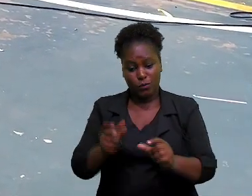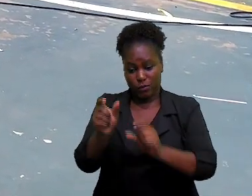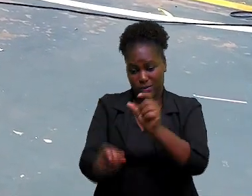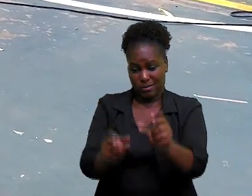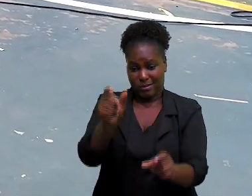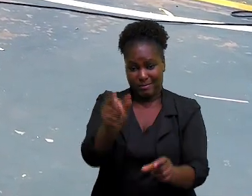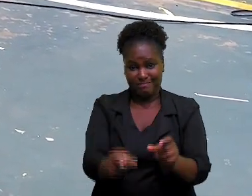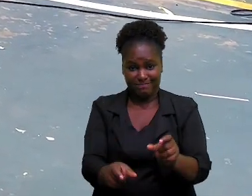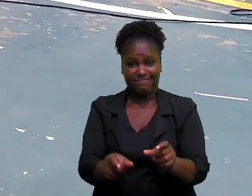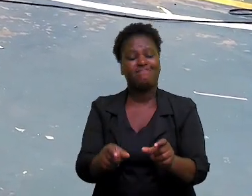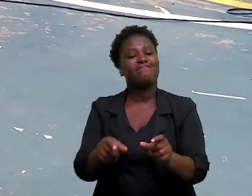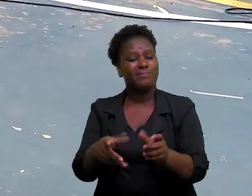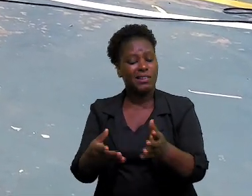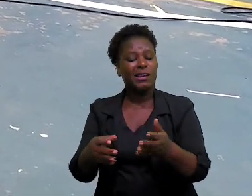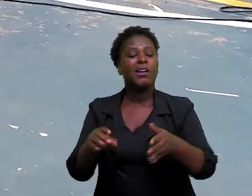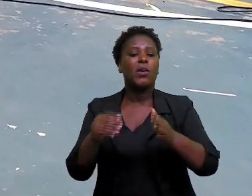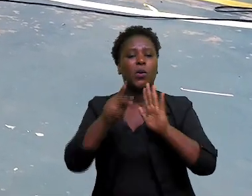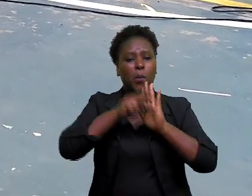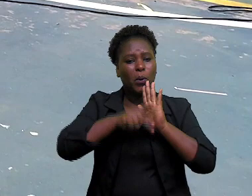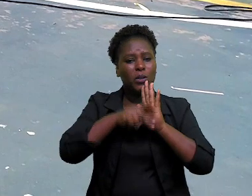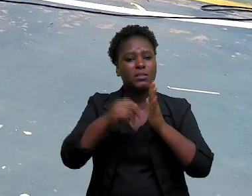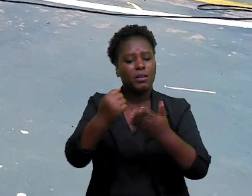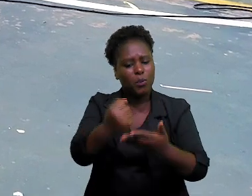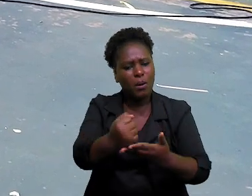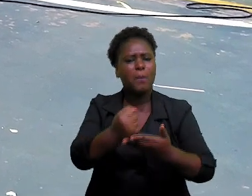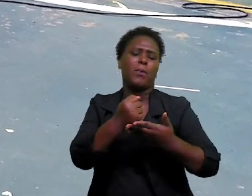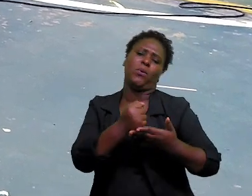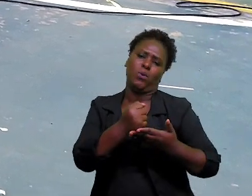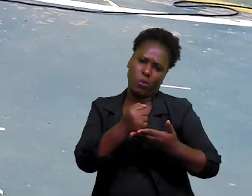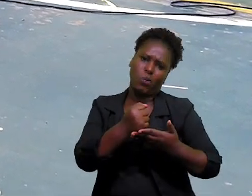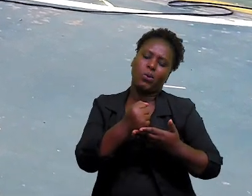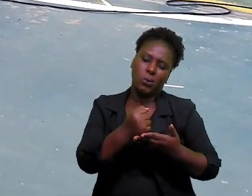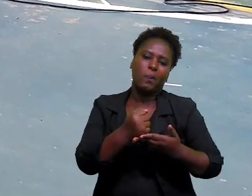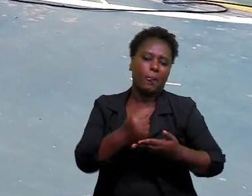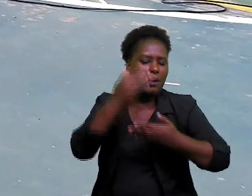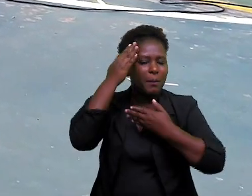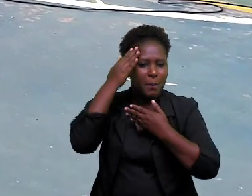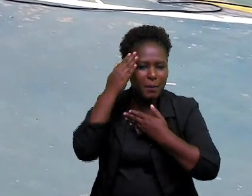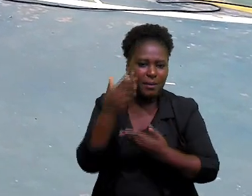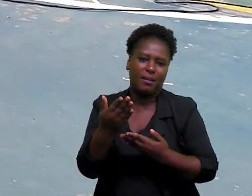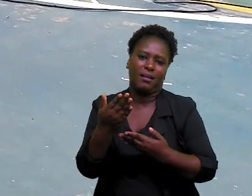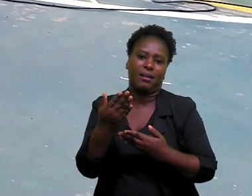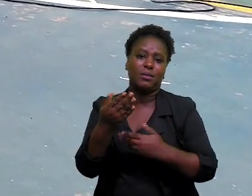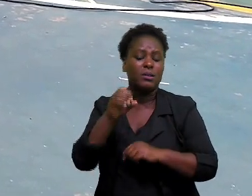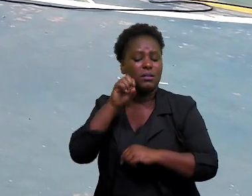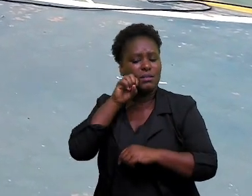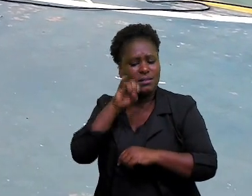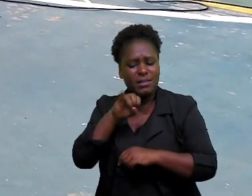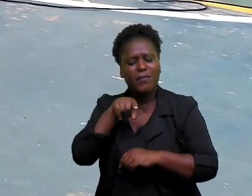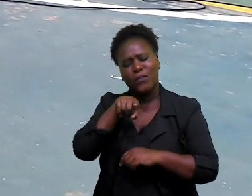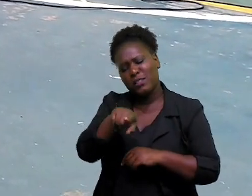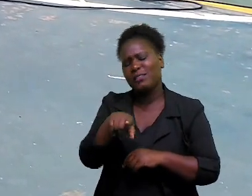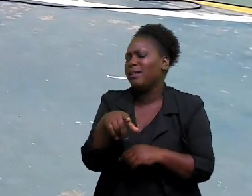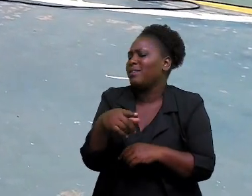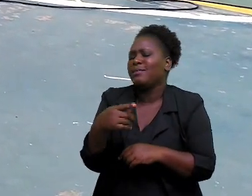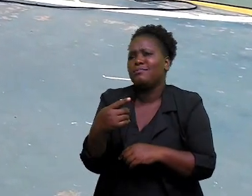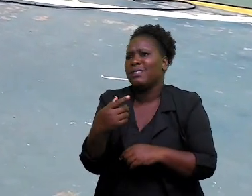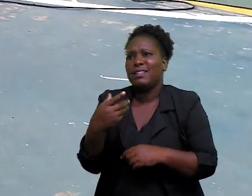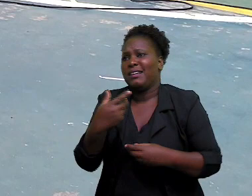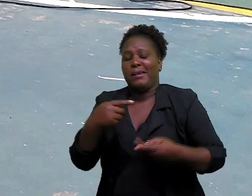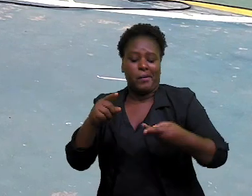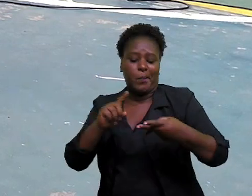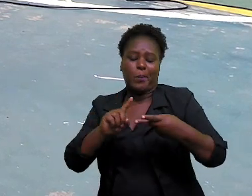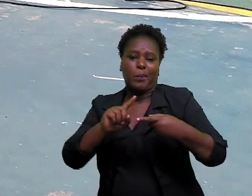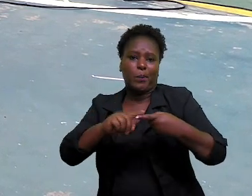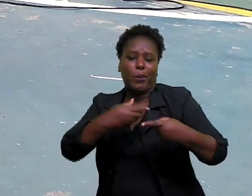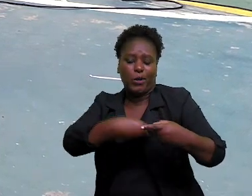que apoiaram o projeto e que tem o apoio de vocês, professores, monitores,